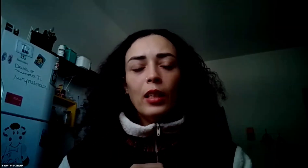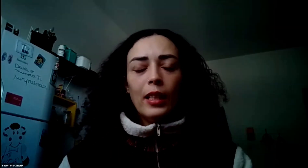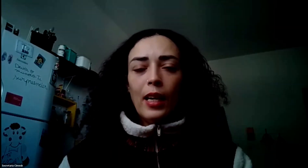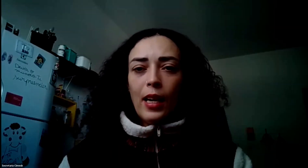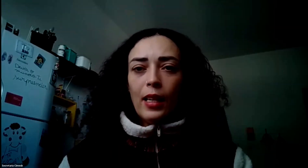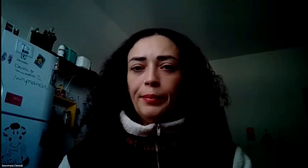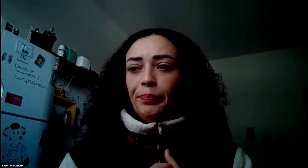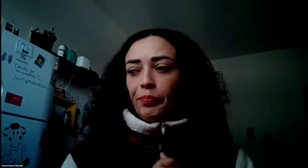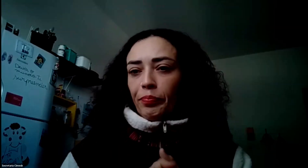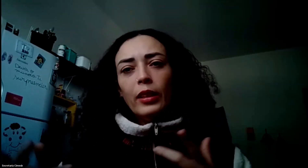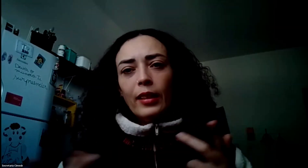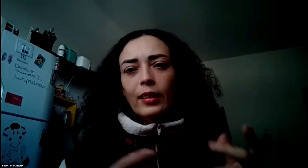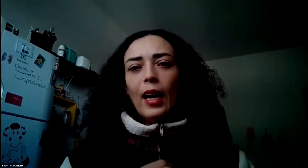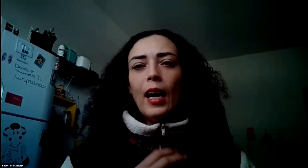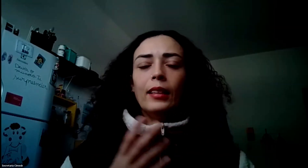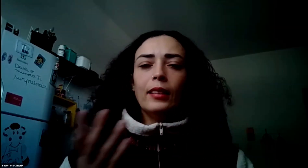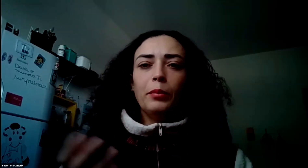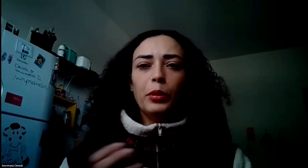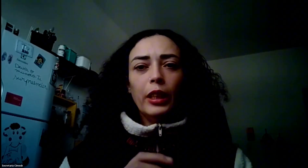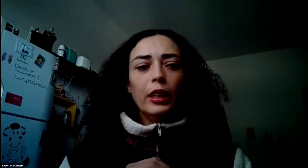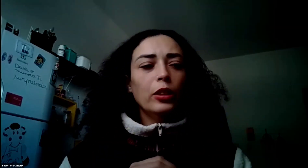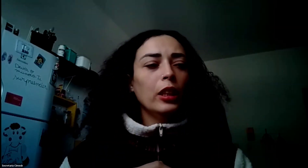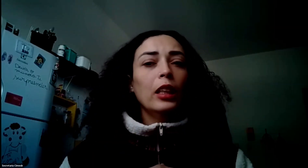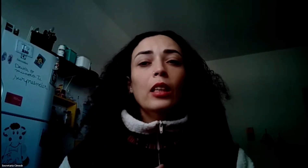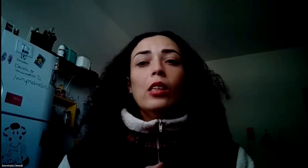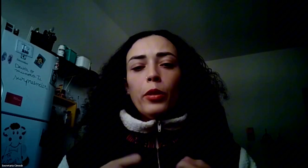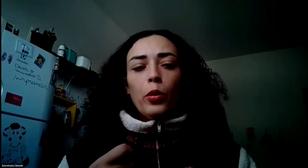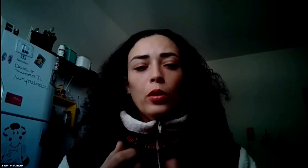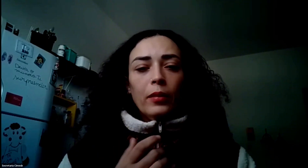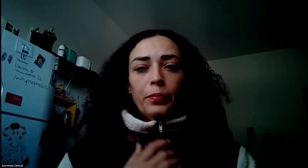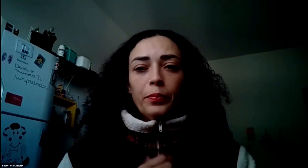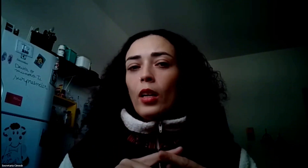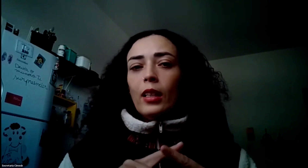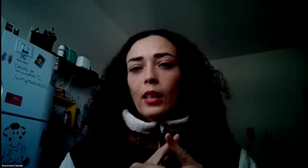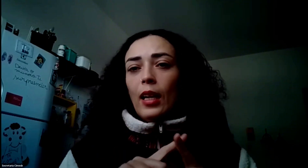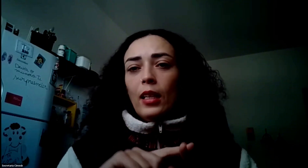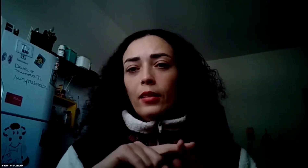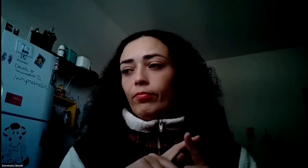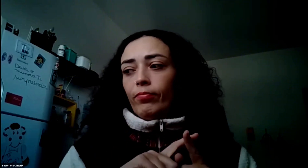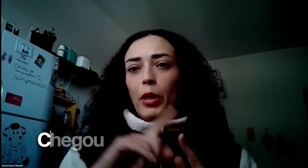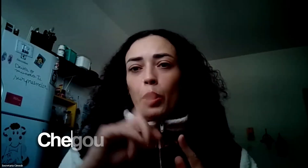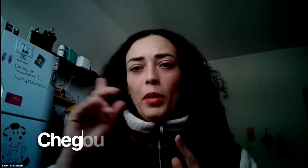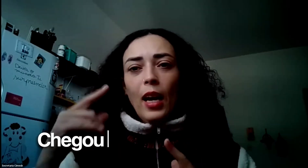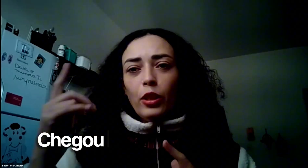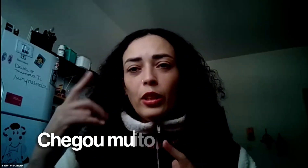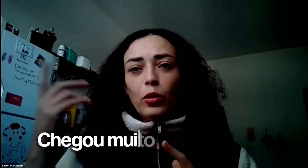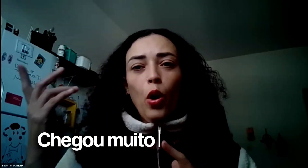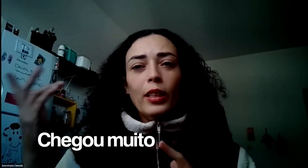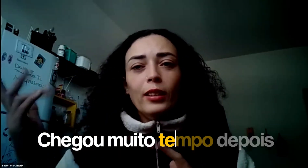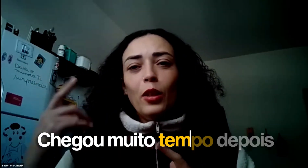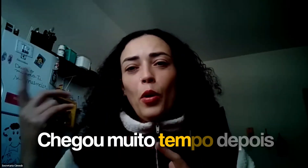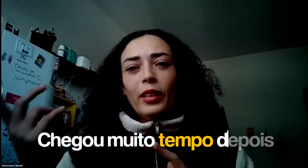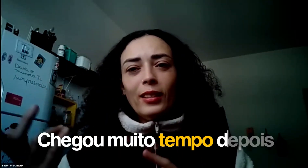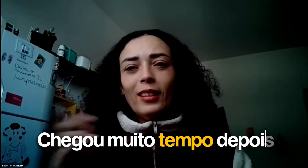alguém já auxilia ele, tanto descer a escada e assim por diante, com o metrô. Só que ele me mandou